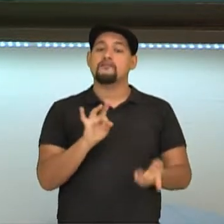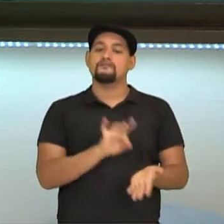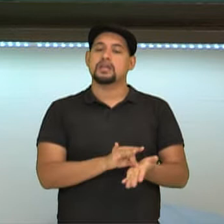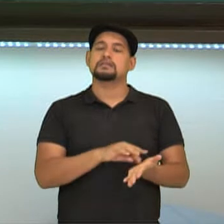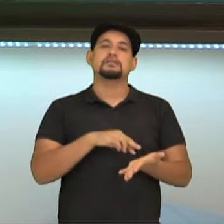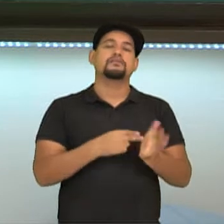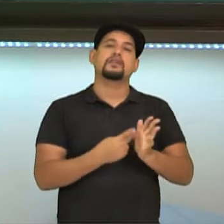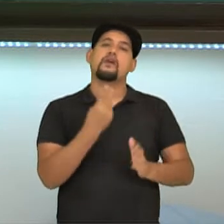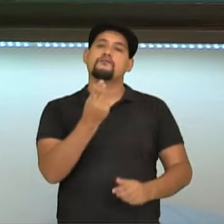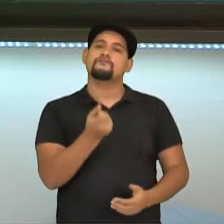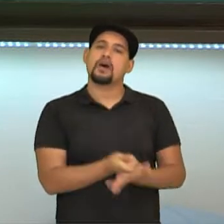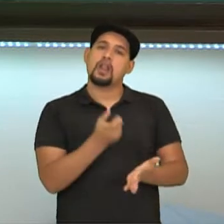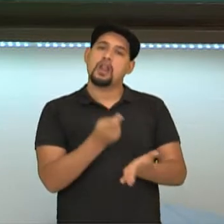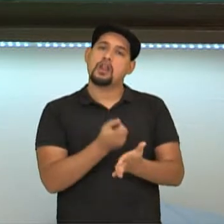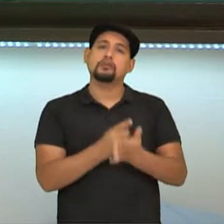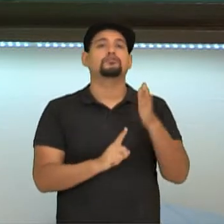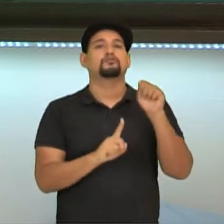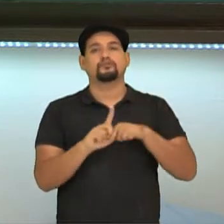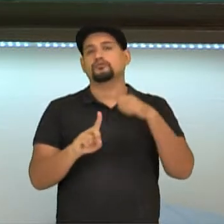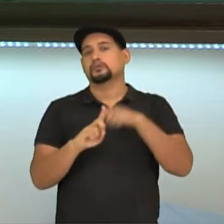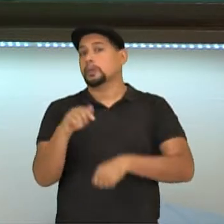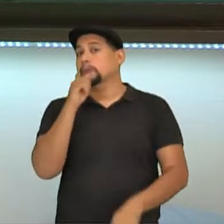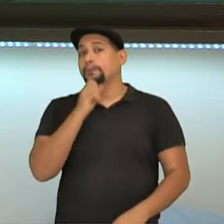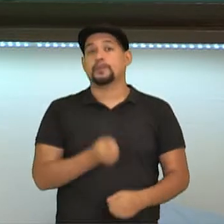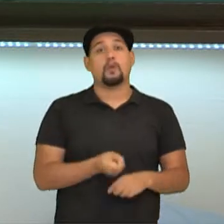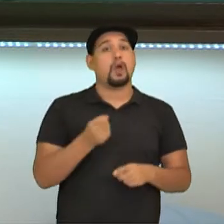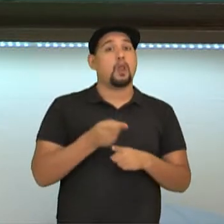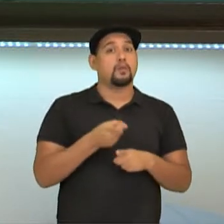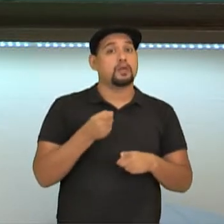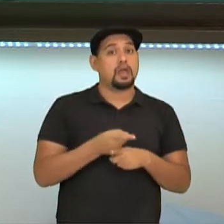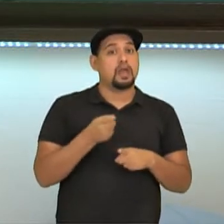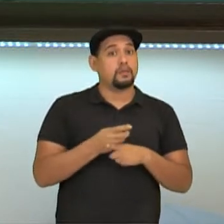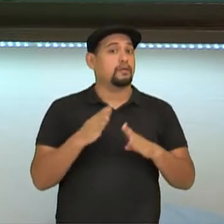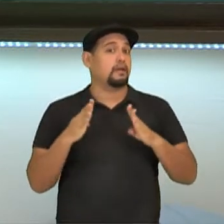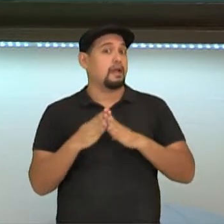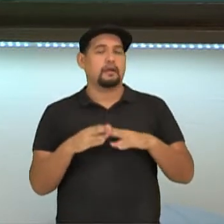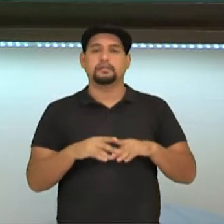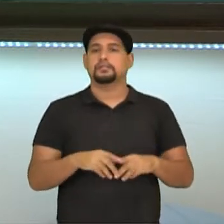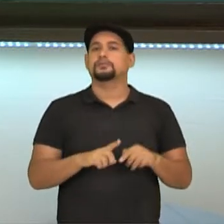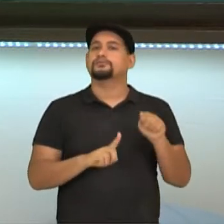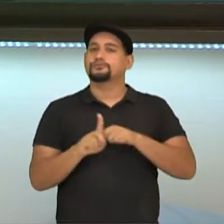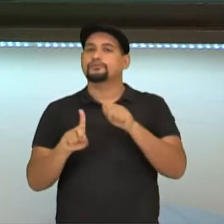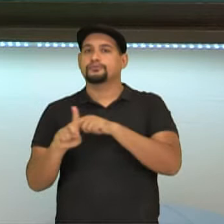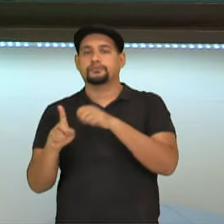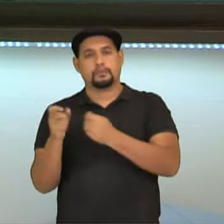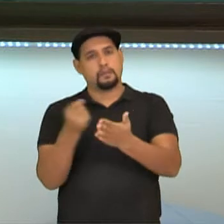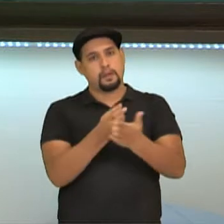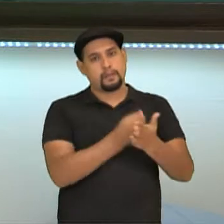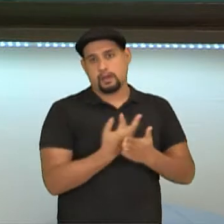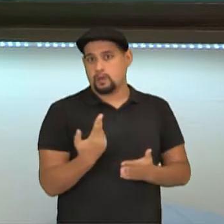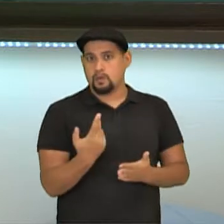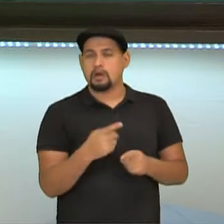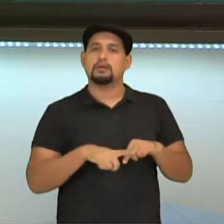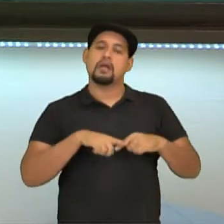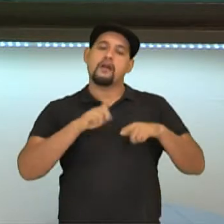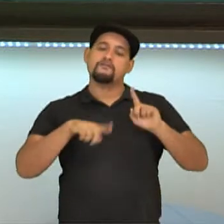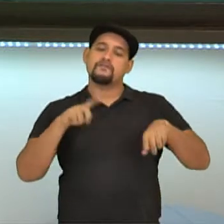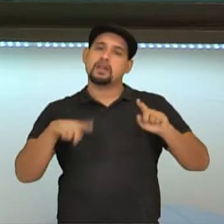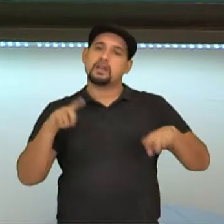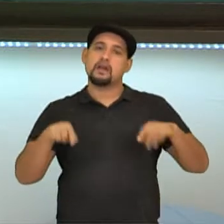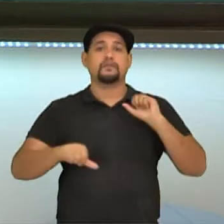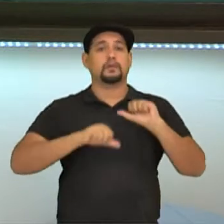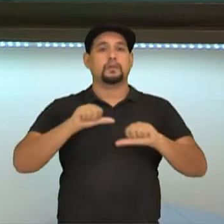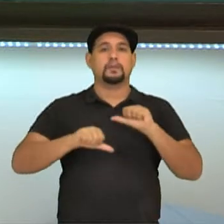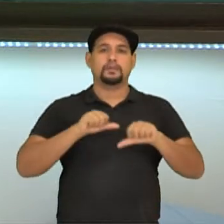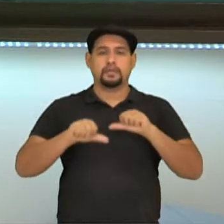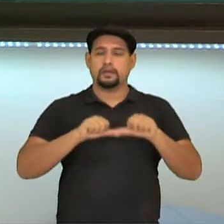aqueles valores que a gente tem todo mês, por exemplo, o aluguel, todo mês a gente tem o mesmo valor. E as variáveis é aquela que varia